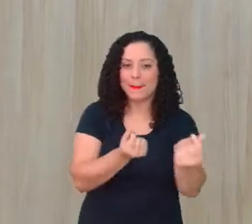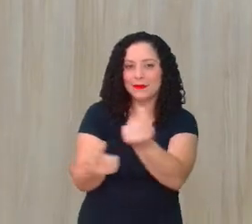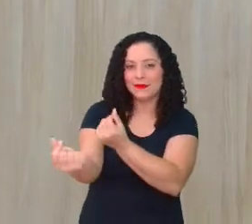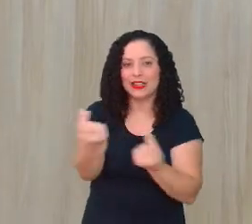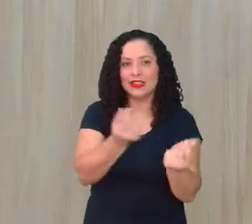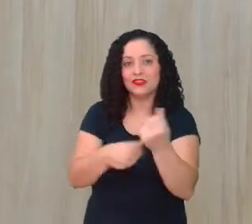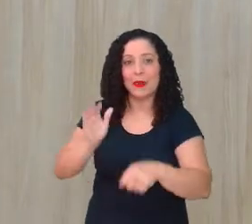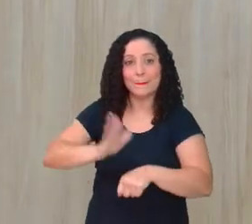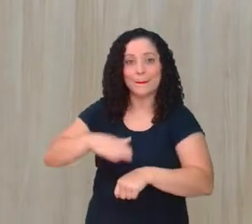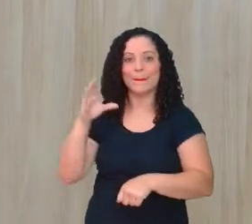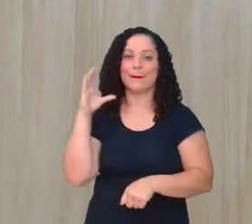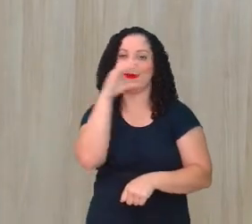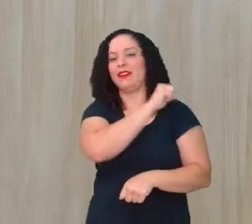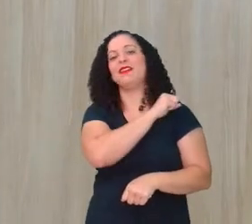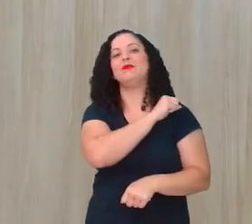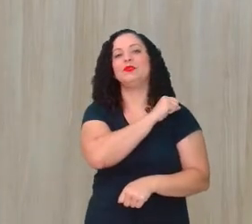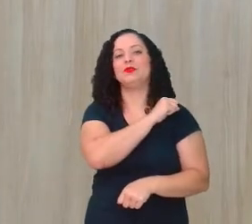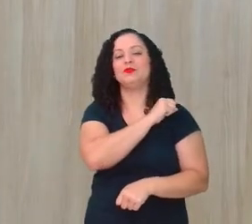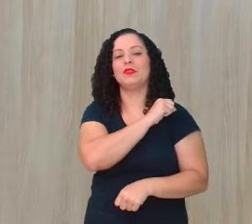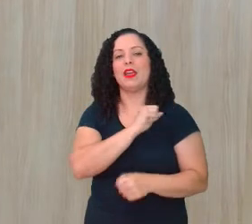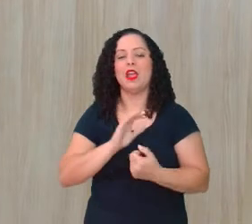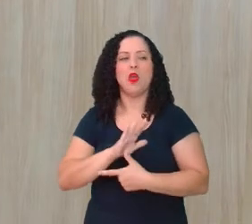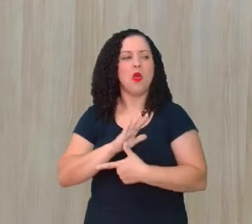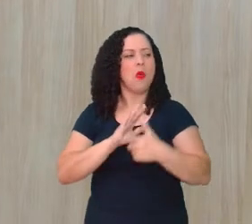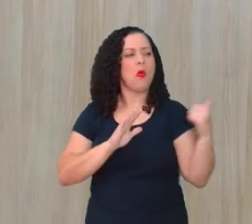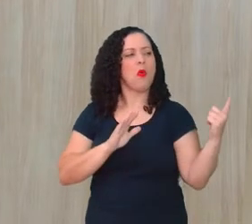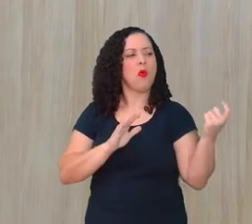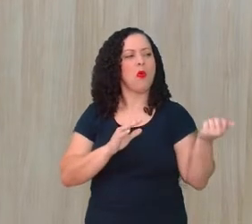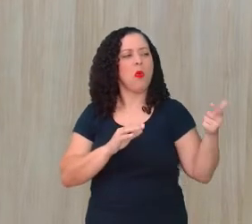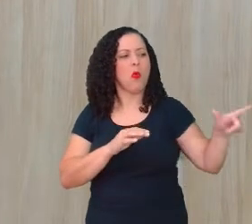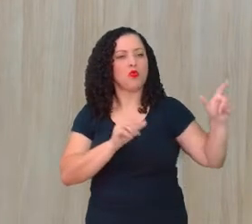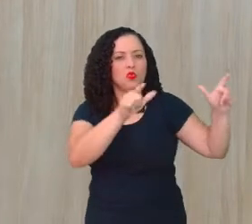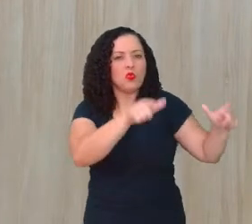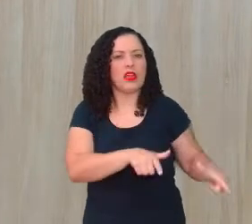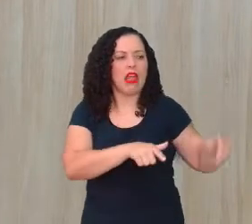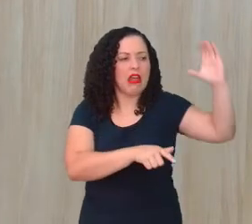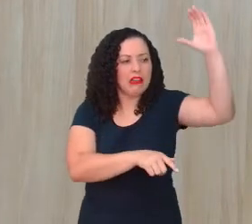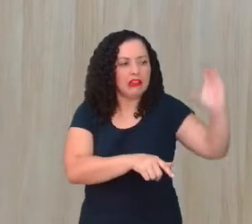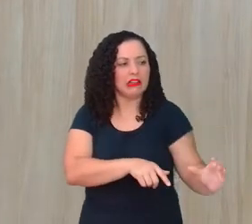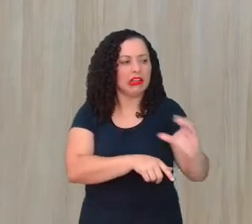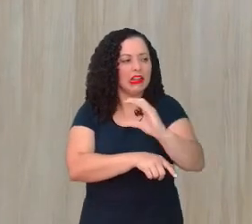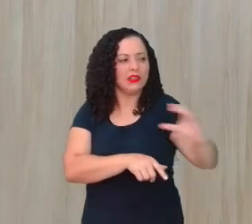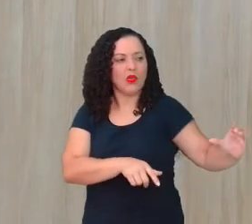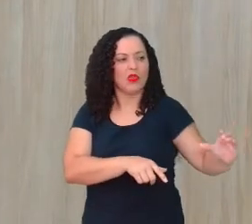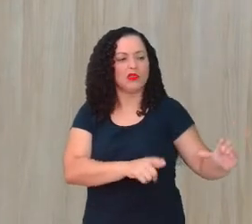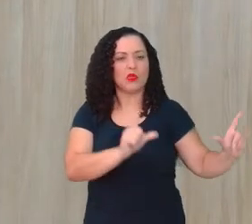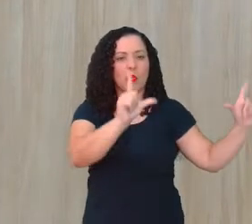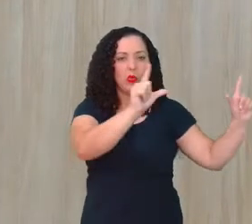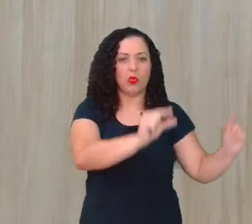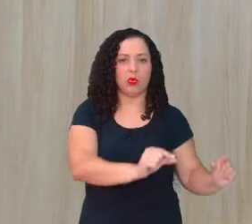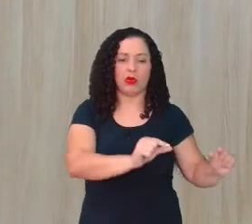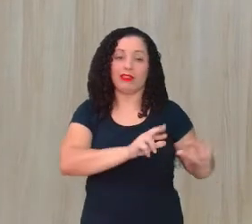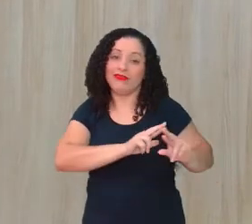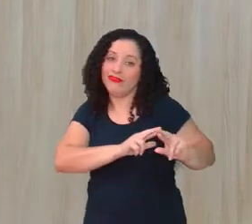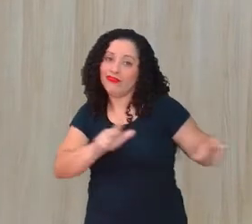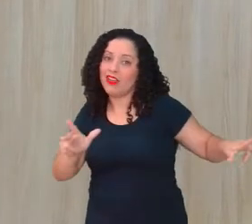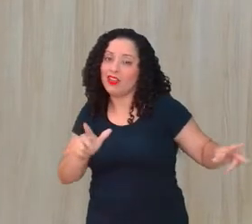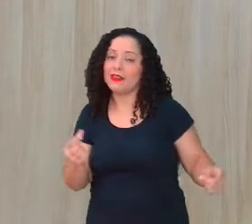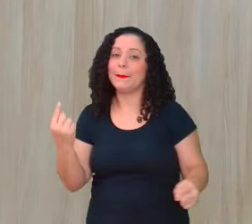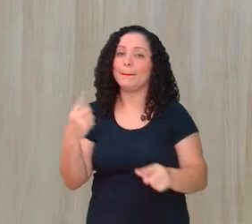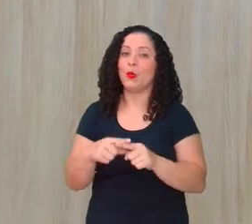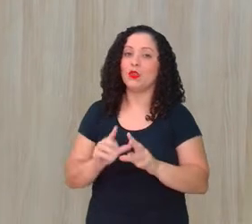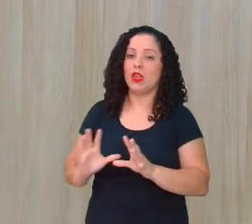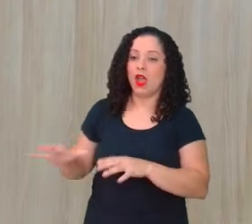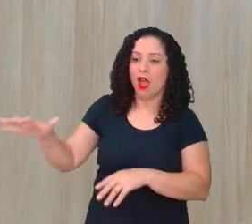rápidos do que nos locais onde prevaleceu, por exemplo, o catolicismo. Por quê? Porque o calvinista ali, né, o